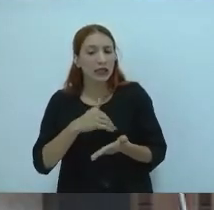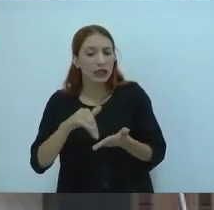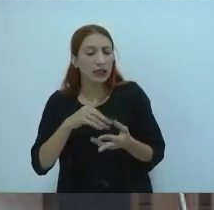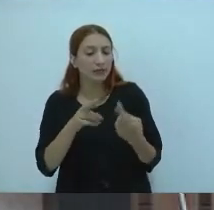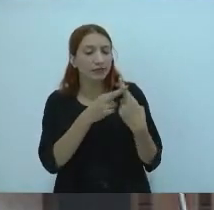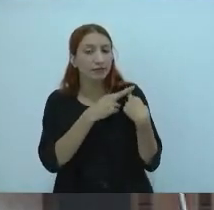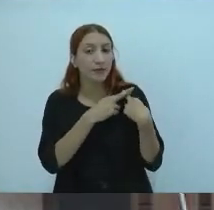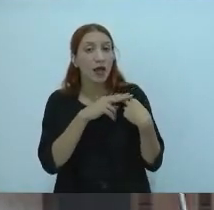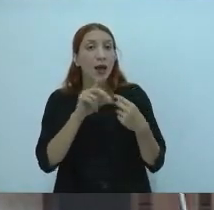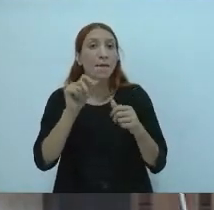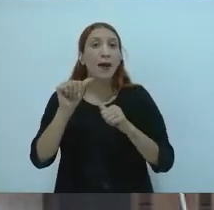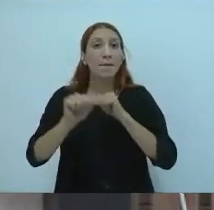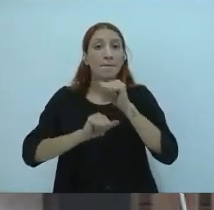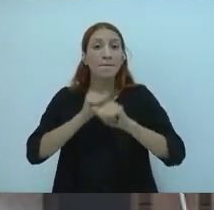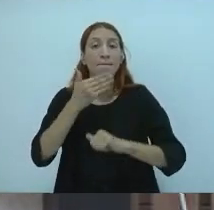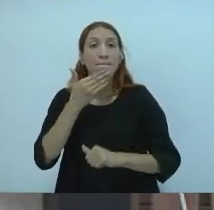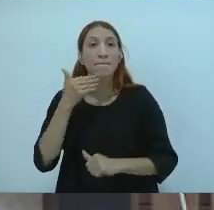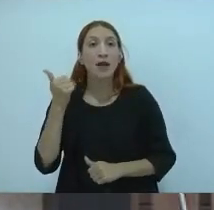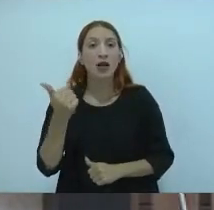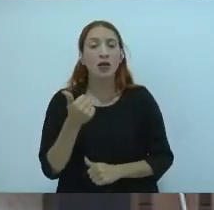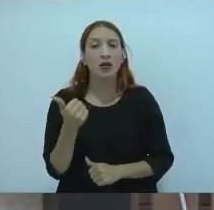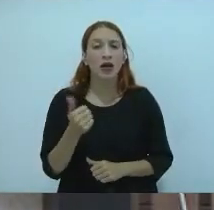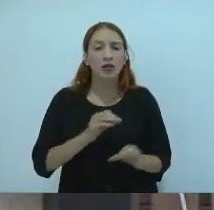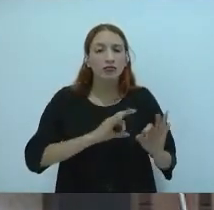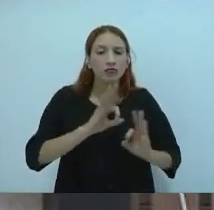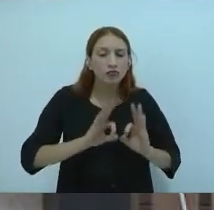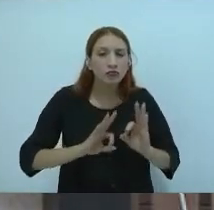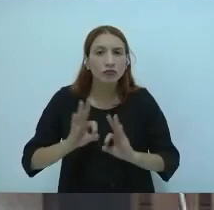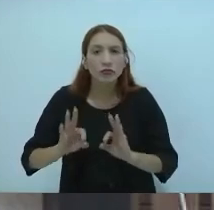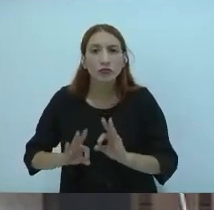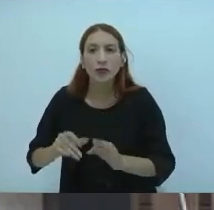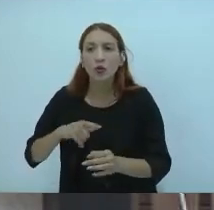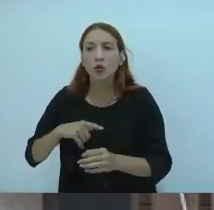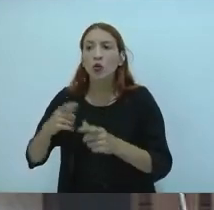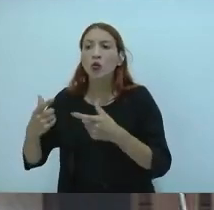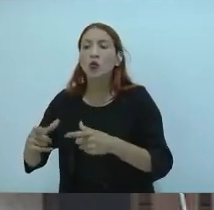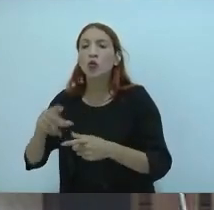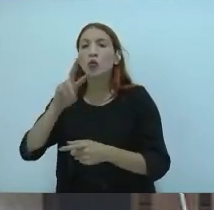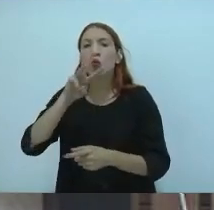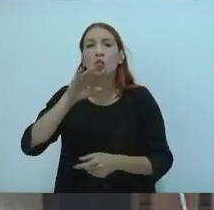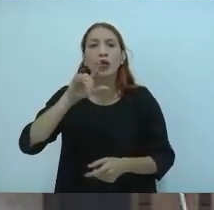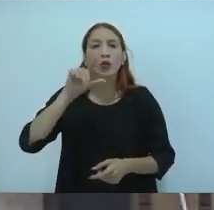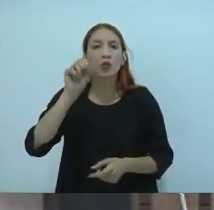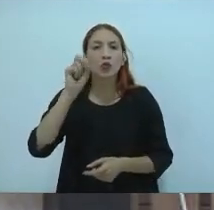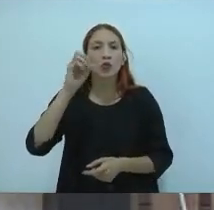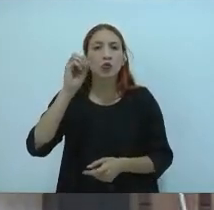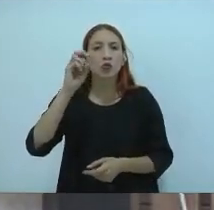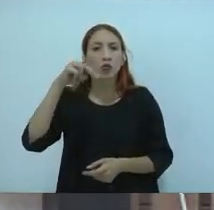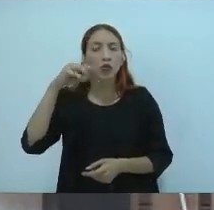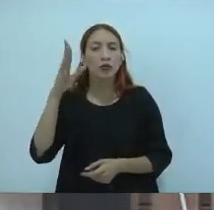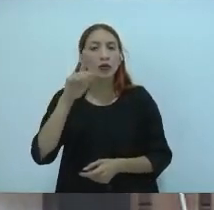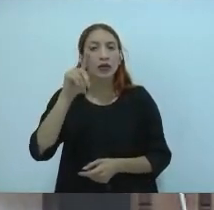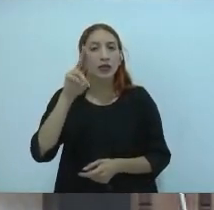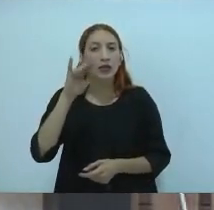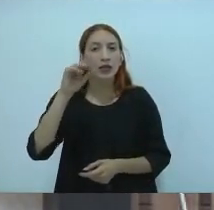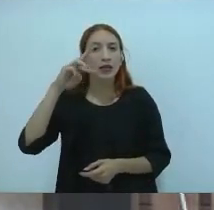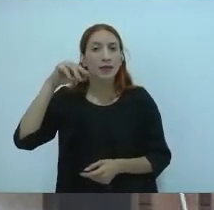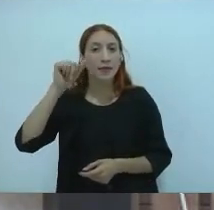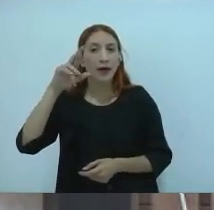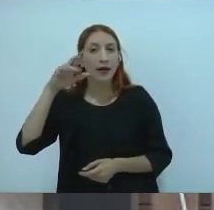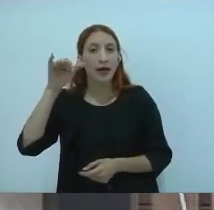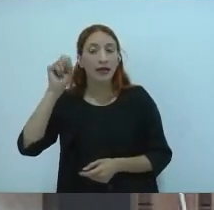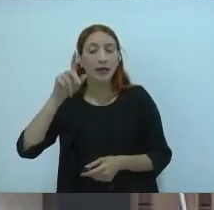recuperação justamente da massa asfáltica ali do Wilson Guimarães Wilson Guimarães é um bairro aqui no centro da